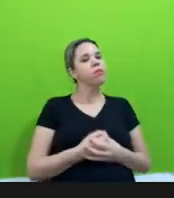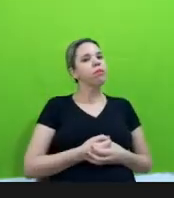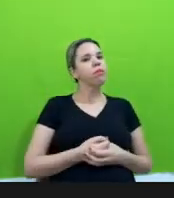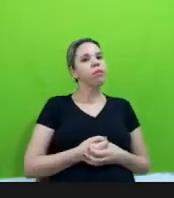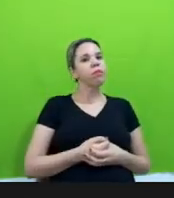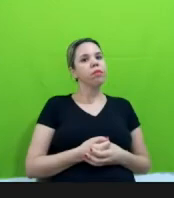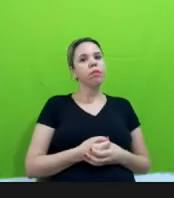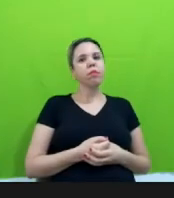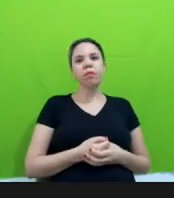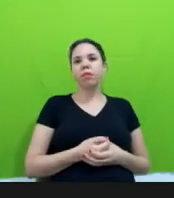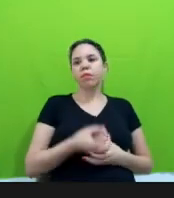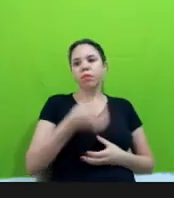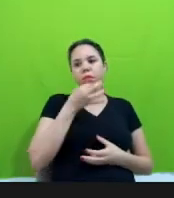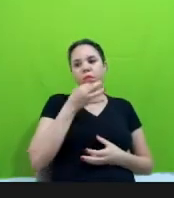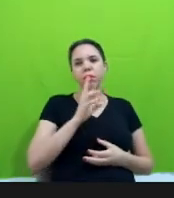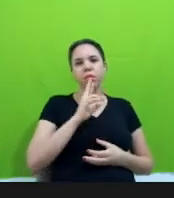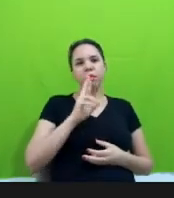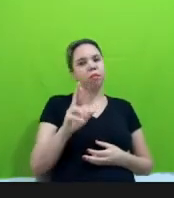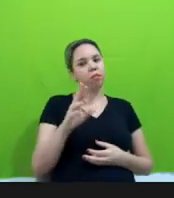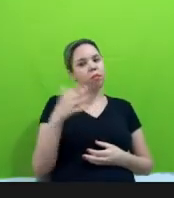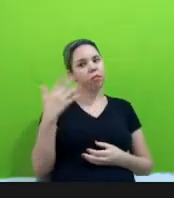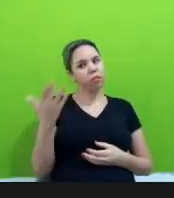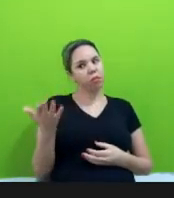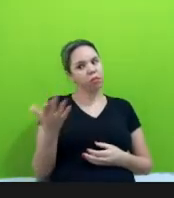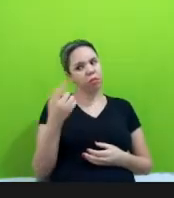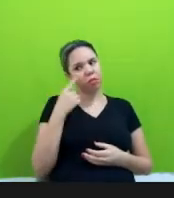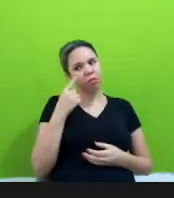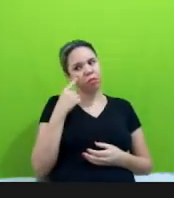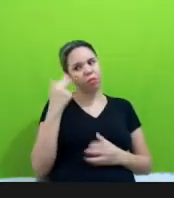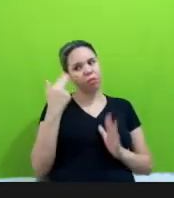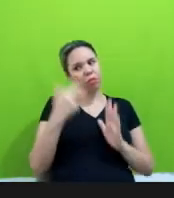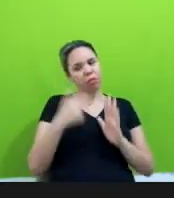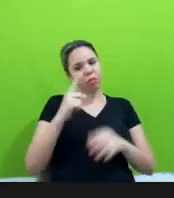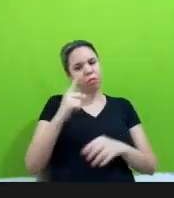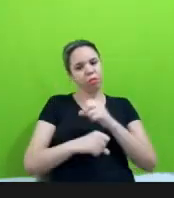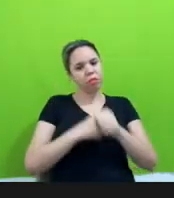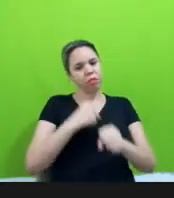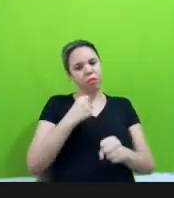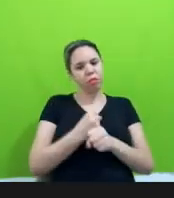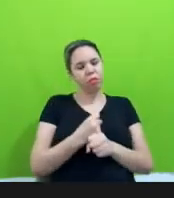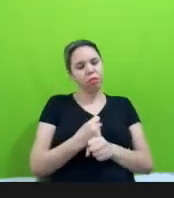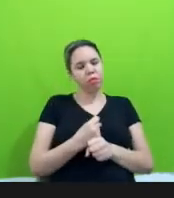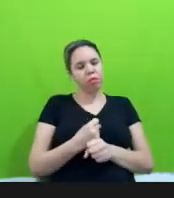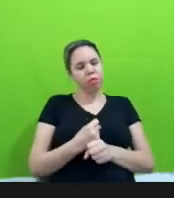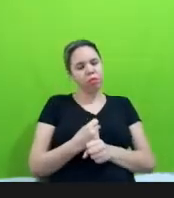o argumento da Casa Civil é que as nomeações depois de um ano, elas são que